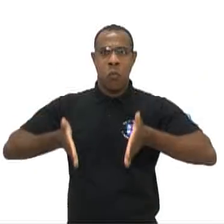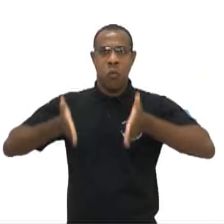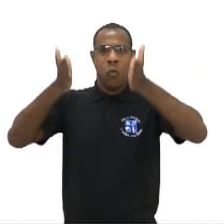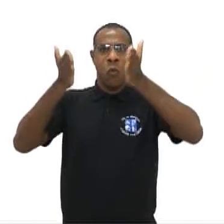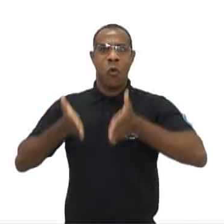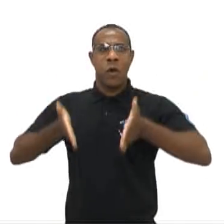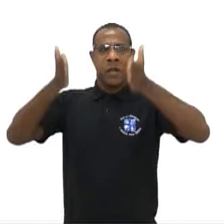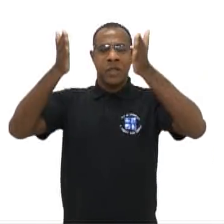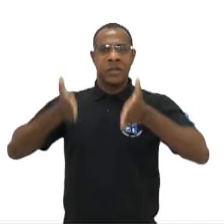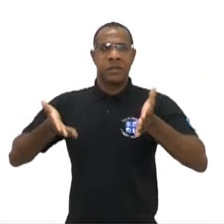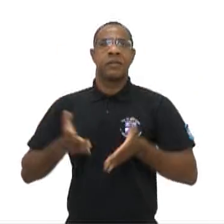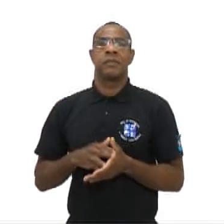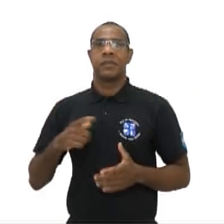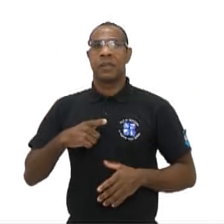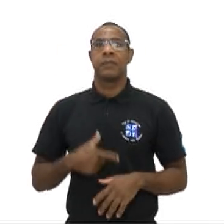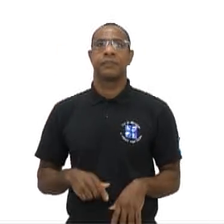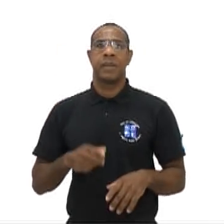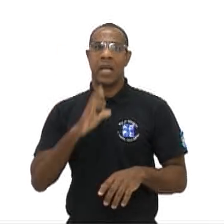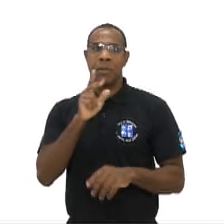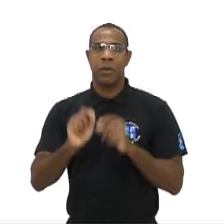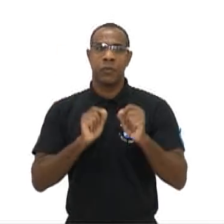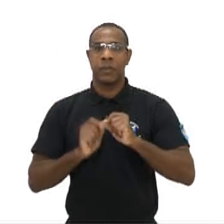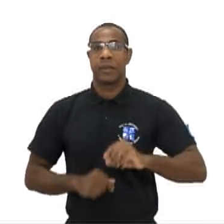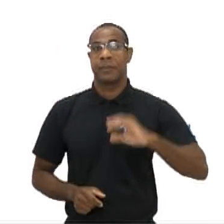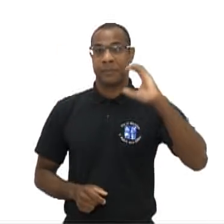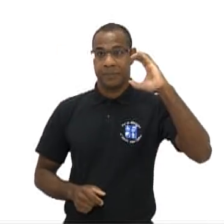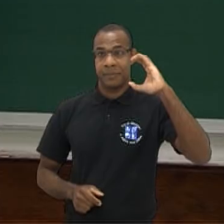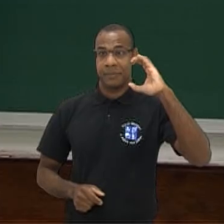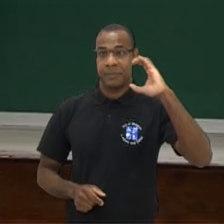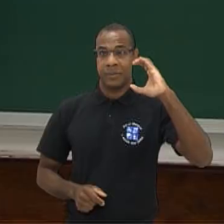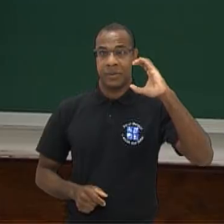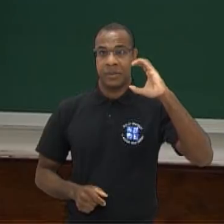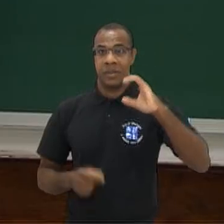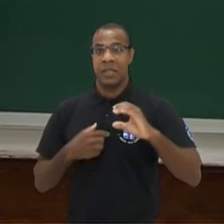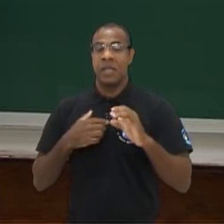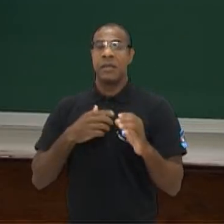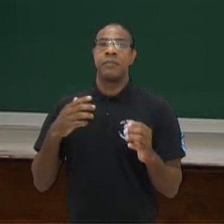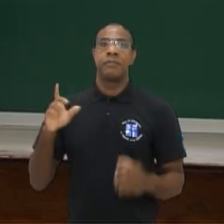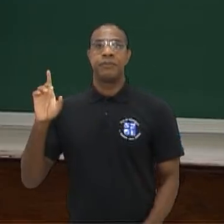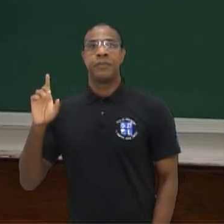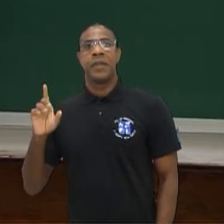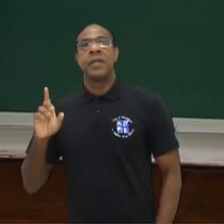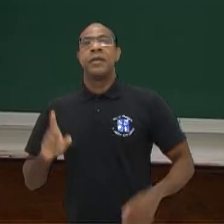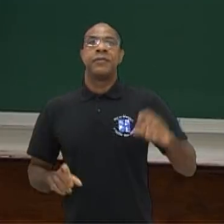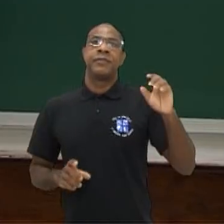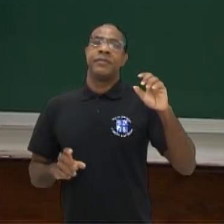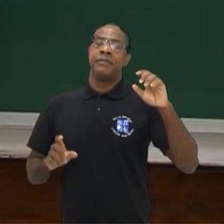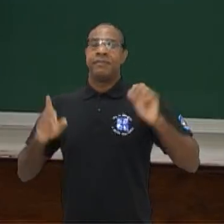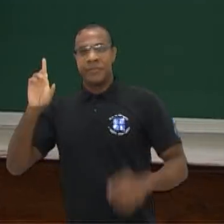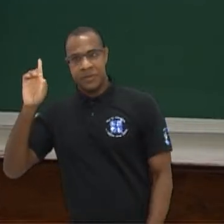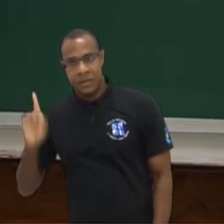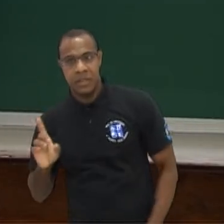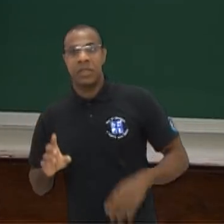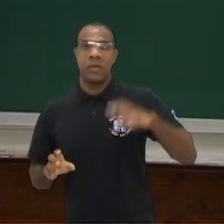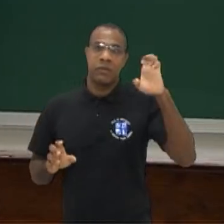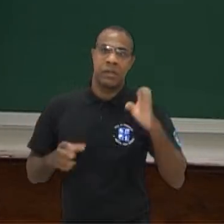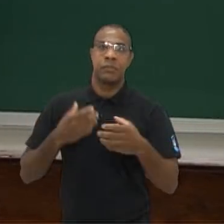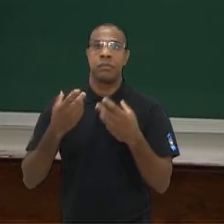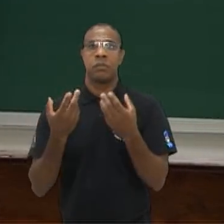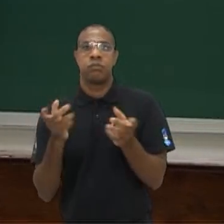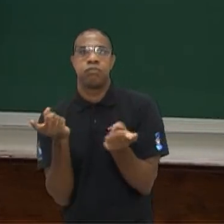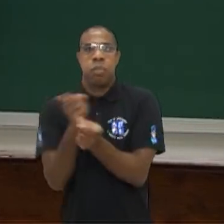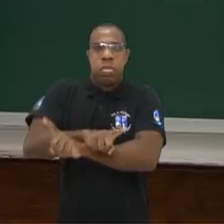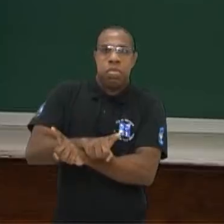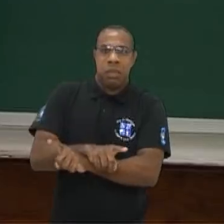sempre virtuais e opostas horizontalmente. Então a noção de direita e esquerda acaba invertendo ao longo de uma visualização do espelho